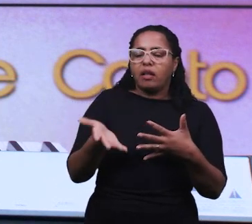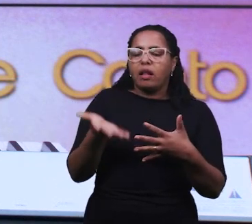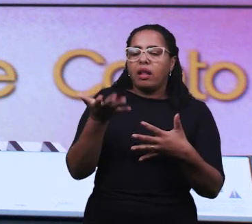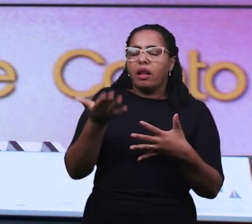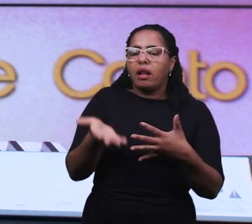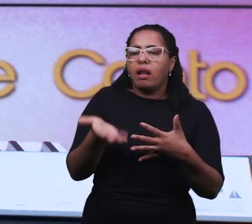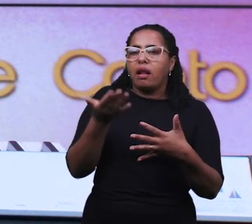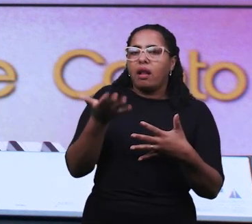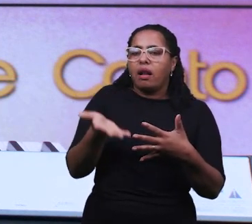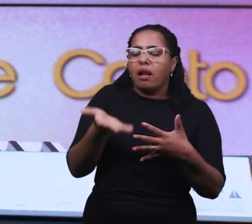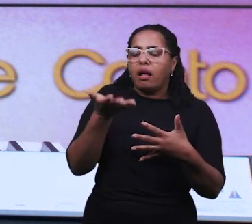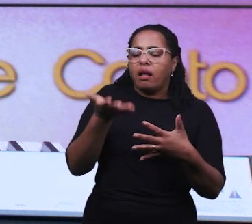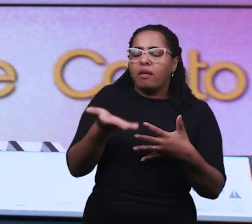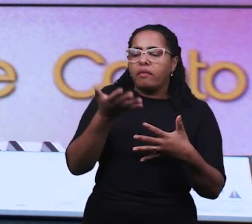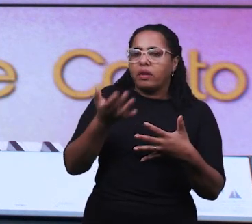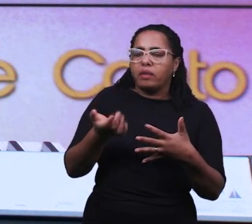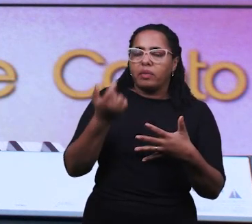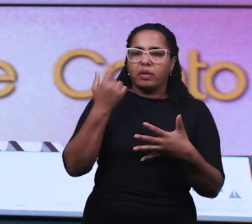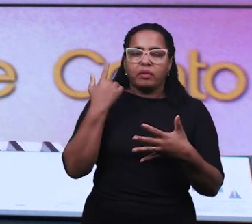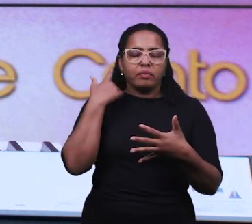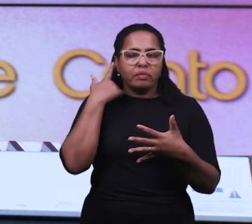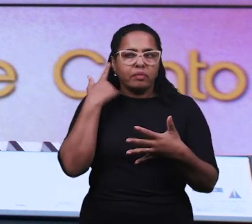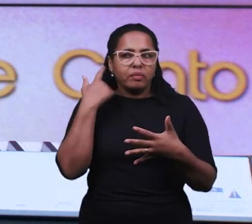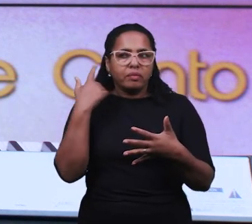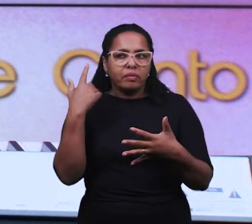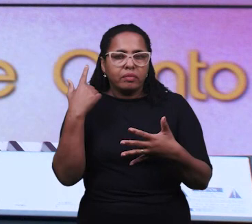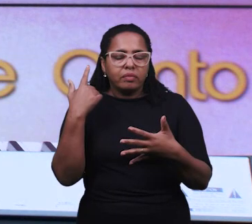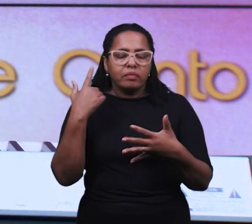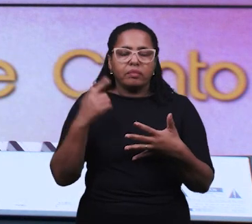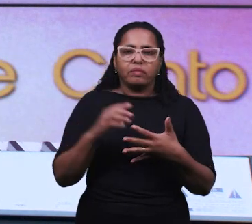mais leve, para que eu não tenha o som